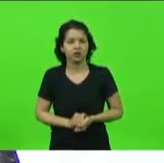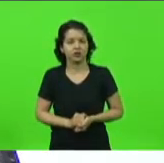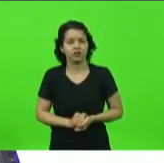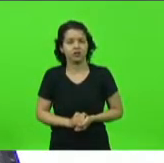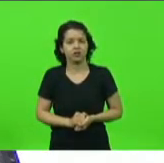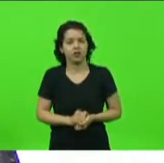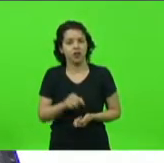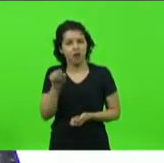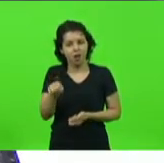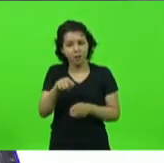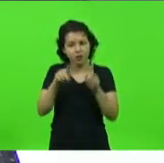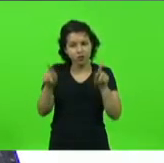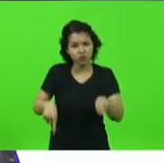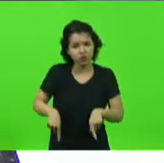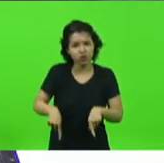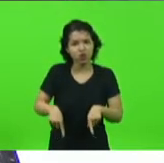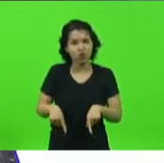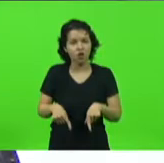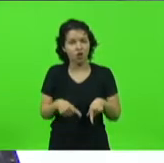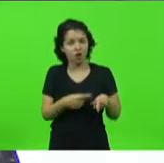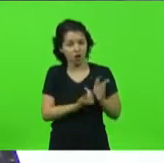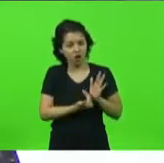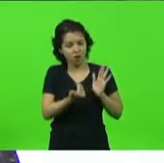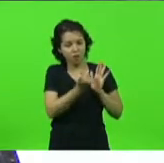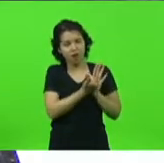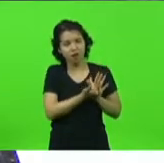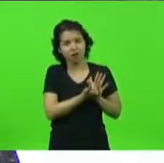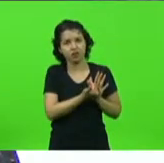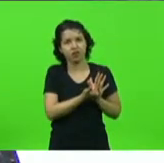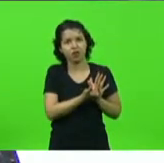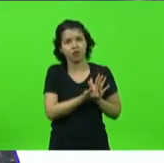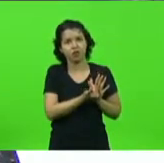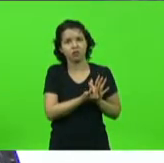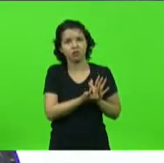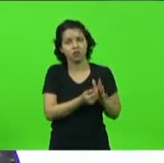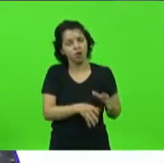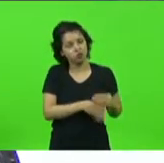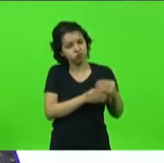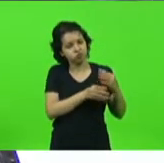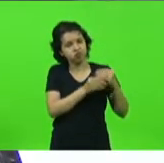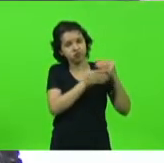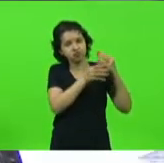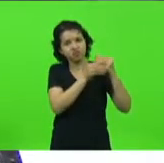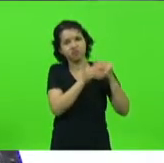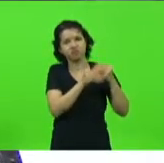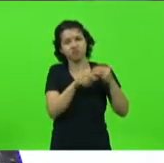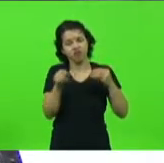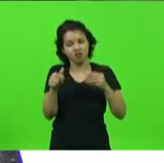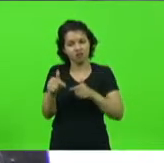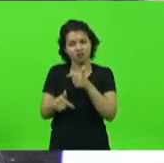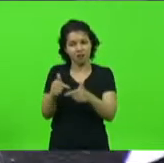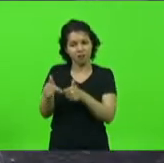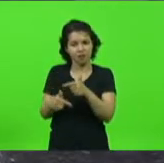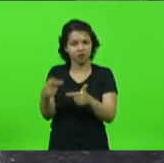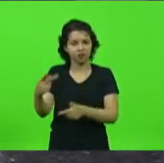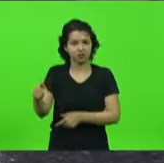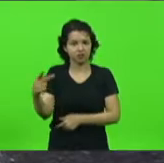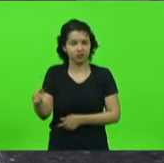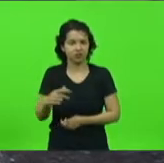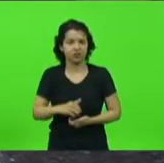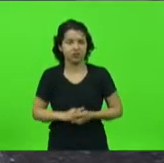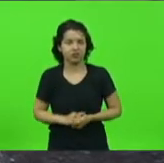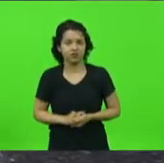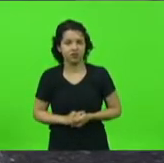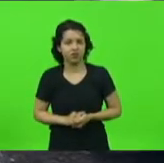servidor um ganho de causa, um ganho específico, né, para aquele trabalho que é prestado. Mas